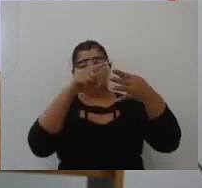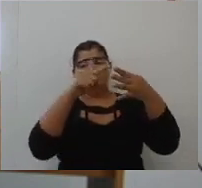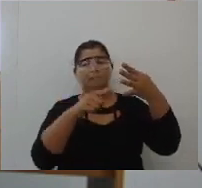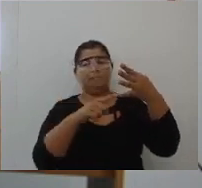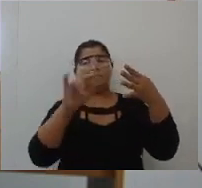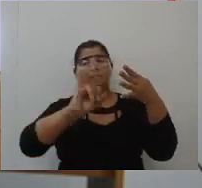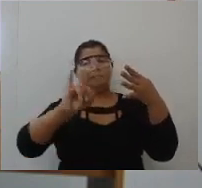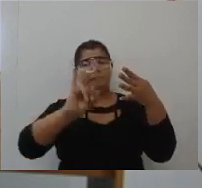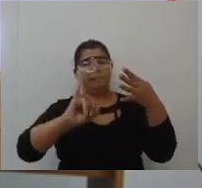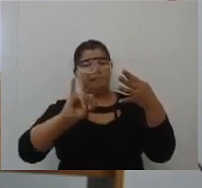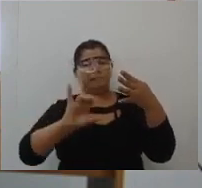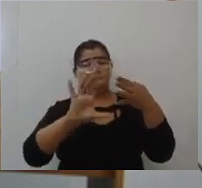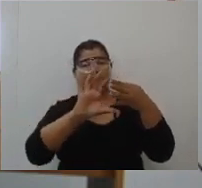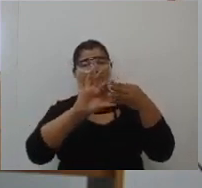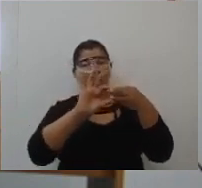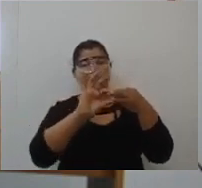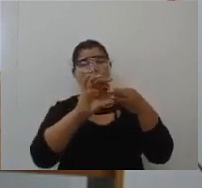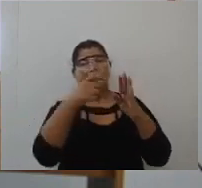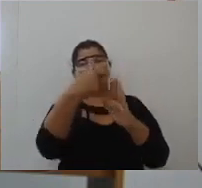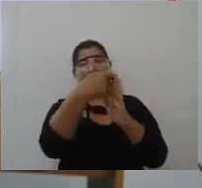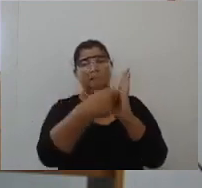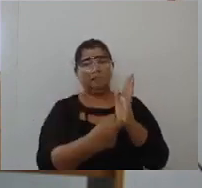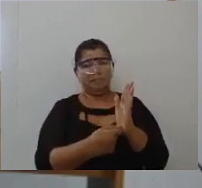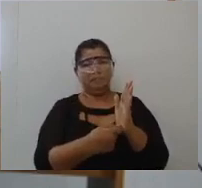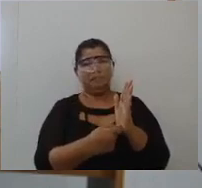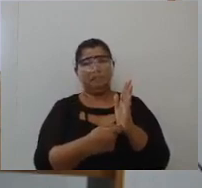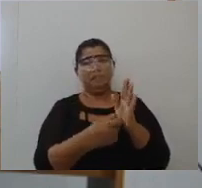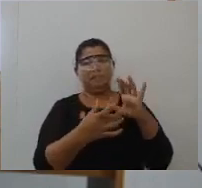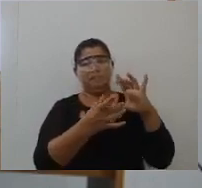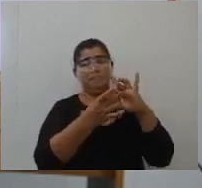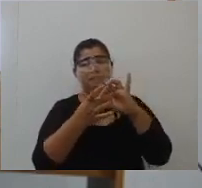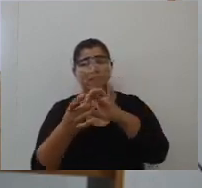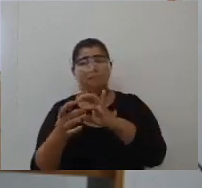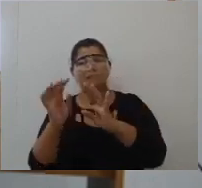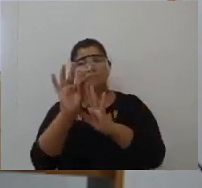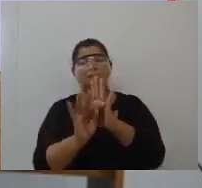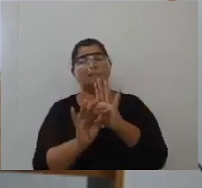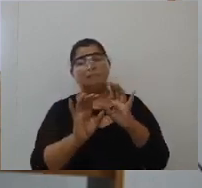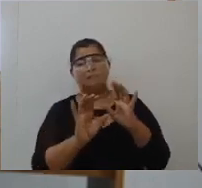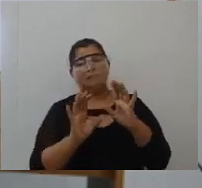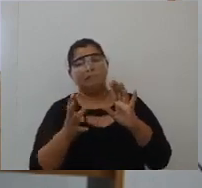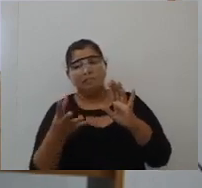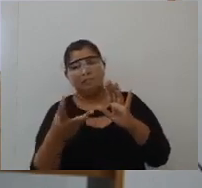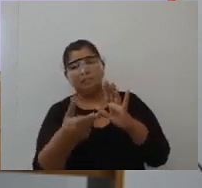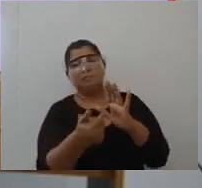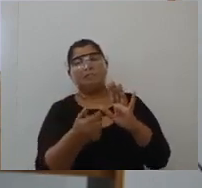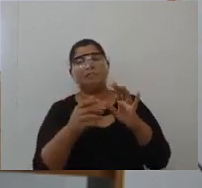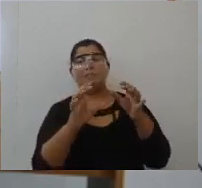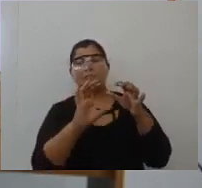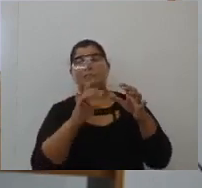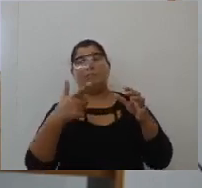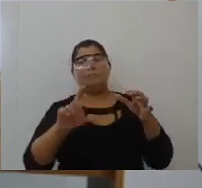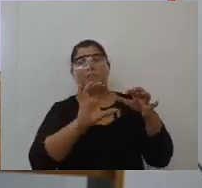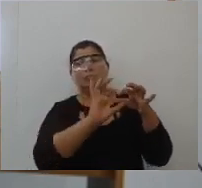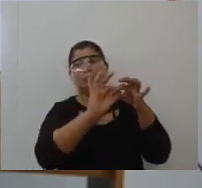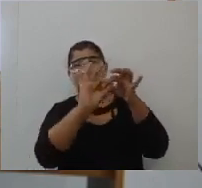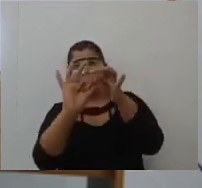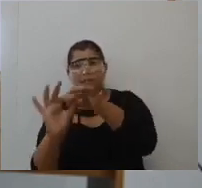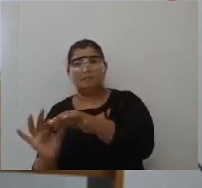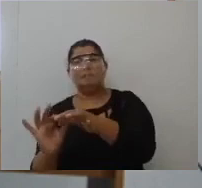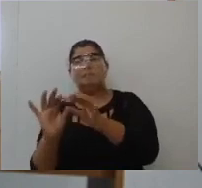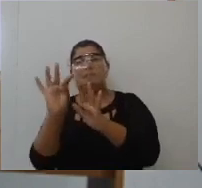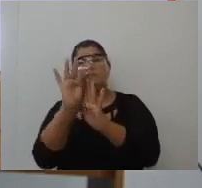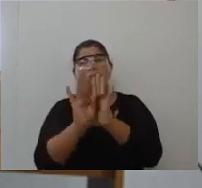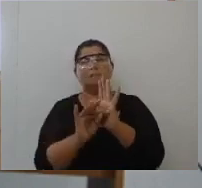Primeira e quarta competências ali, ó, caminhando juntas, que são da coesão textual. Segunda e terceira, que são da coerência textual. Seleção de